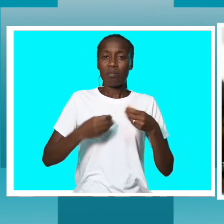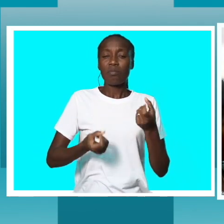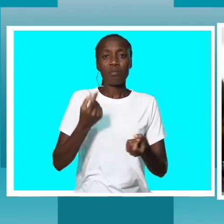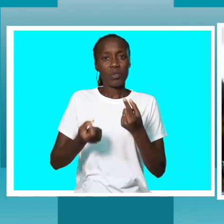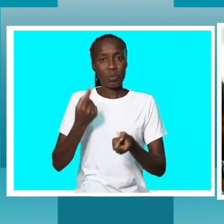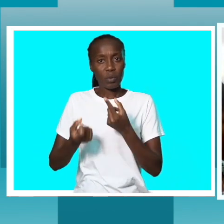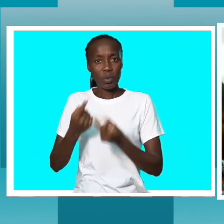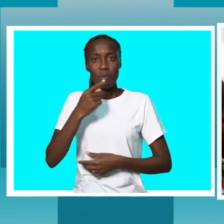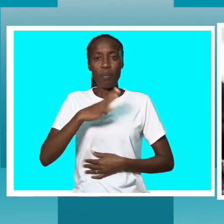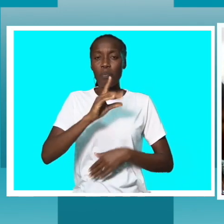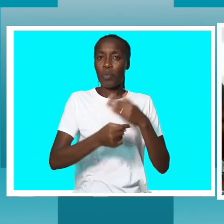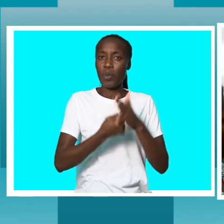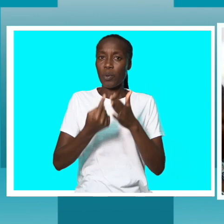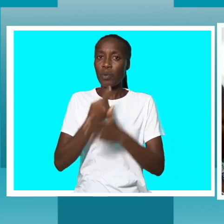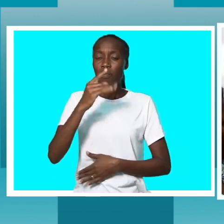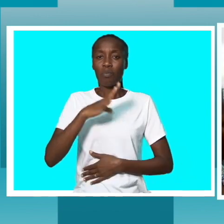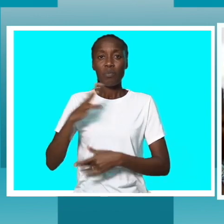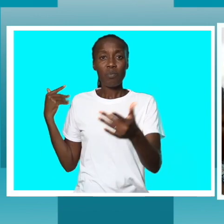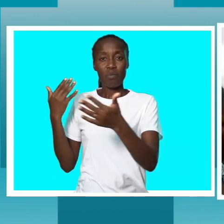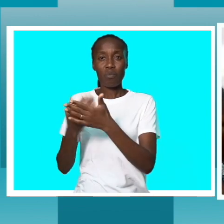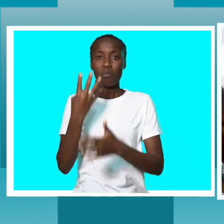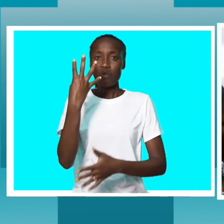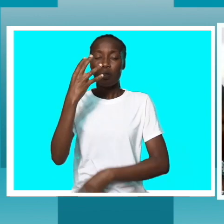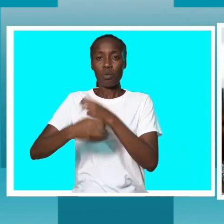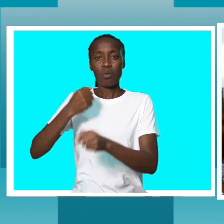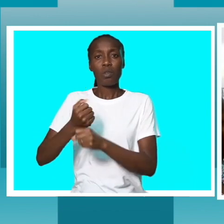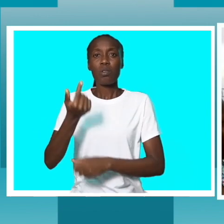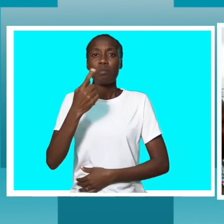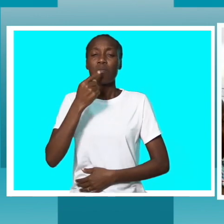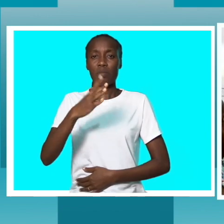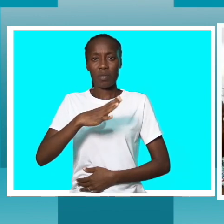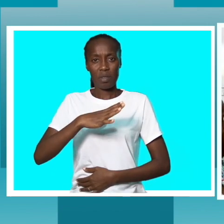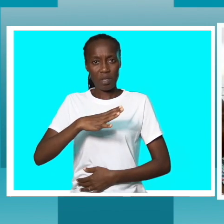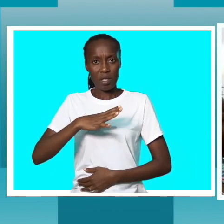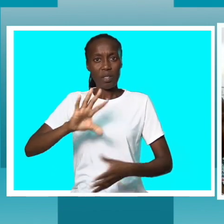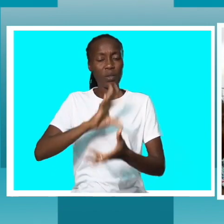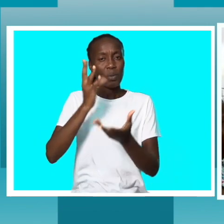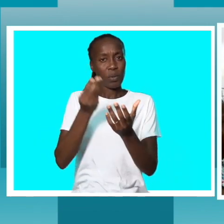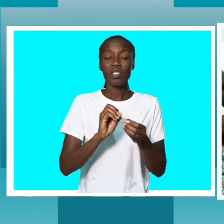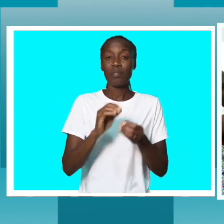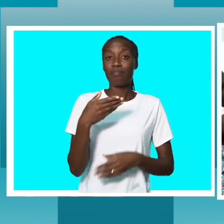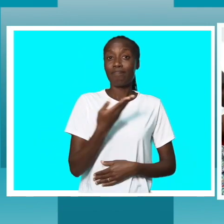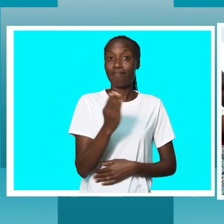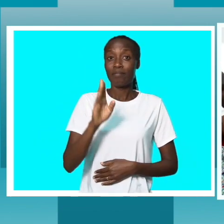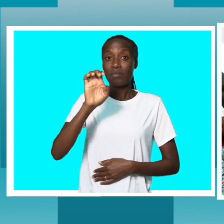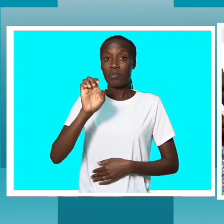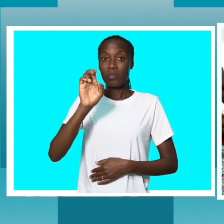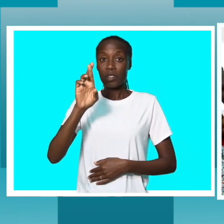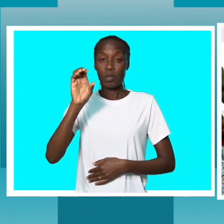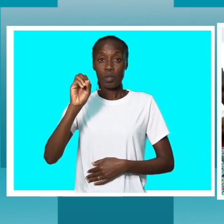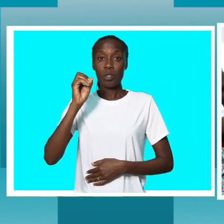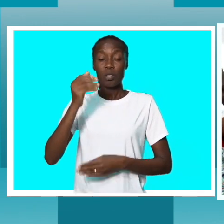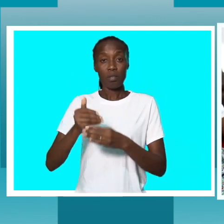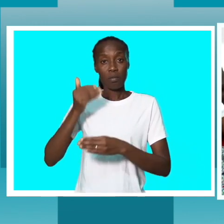dos constrangimentos que aconteceram nos últimos 4 anos e meio, acho que as equipas estão de parabéns e todos os formandos. E vamos ter um